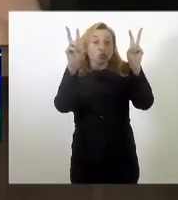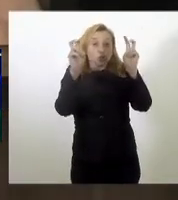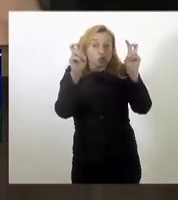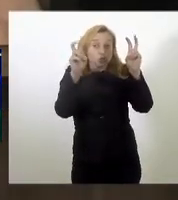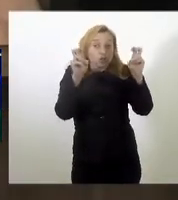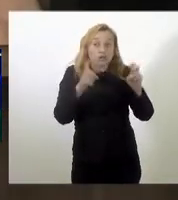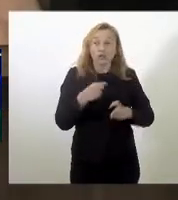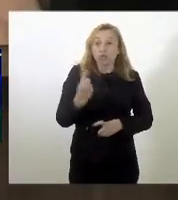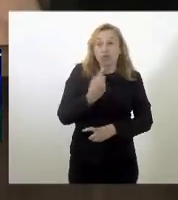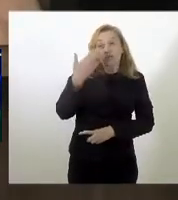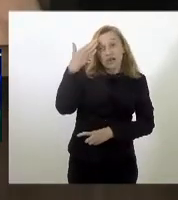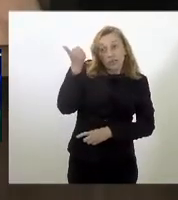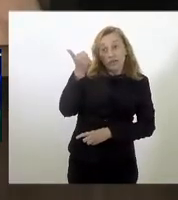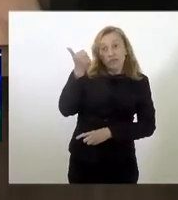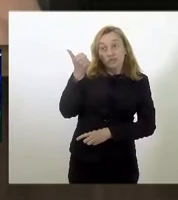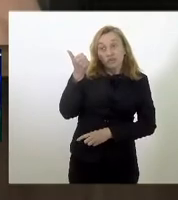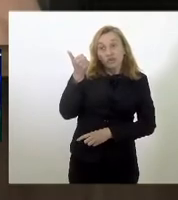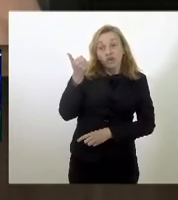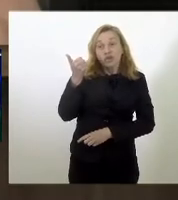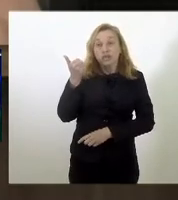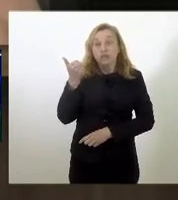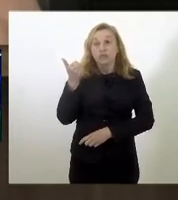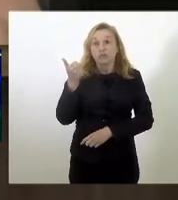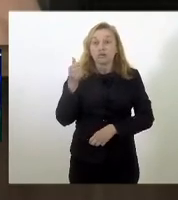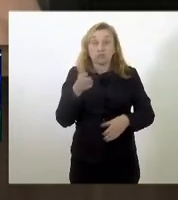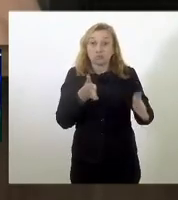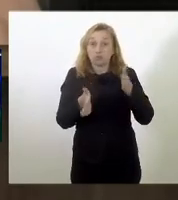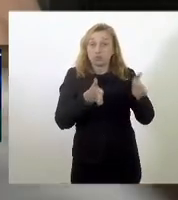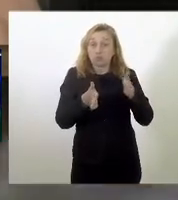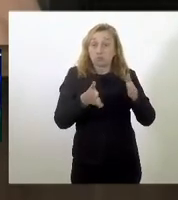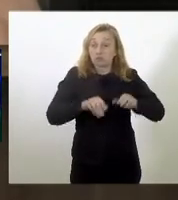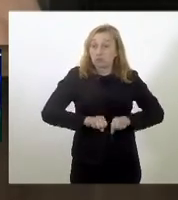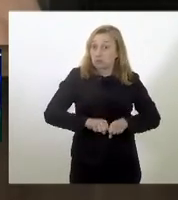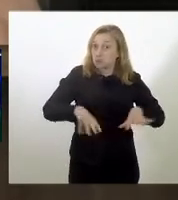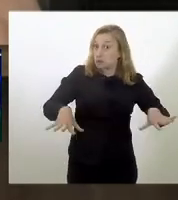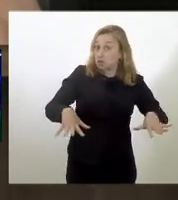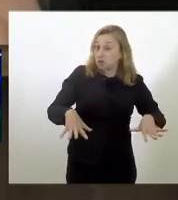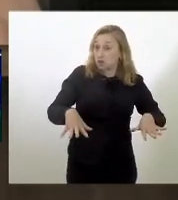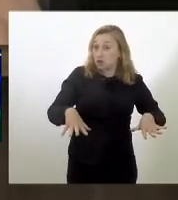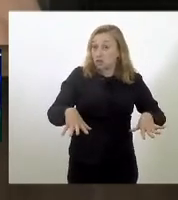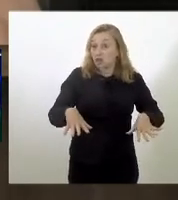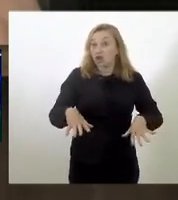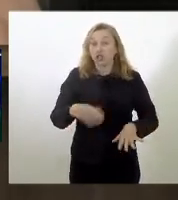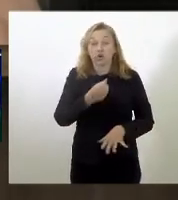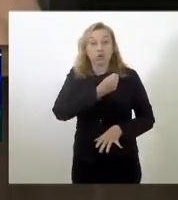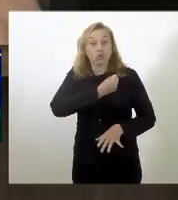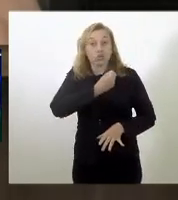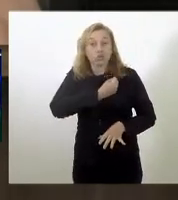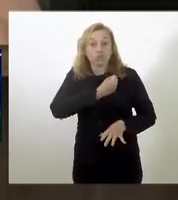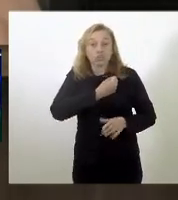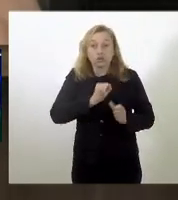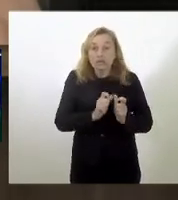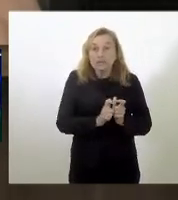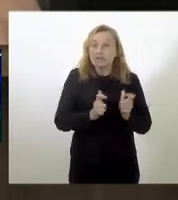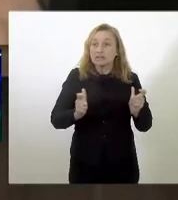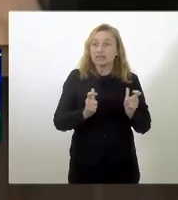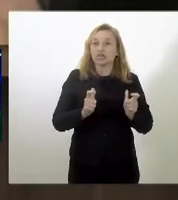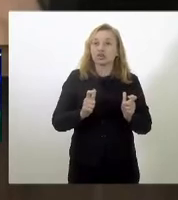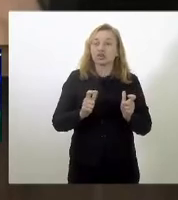mais sabendo que durante a pandemia a estatística de violência doméstica aumentaram de uma